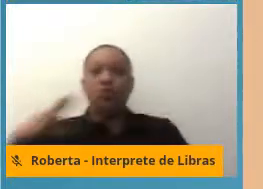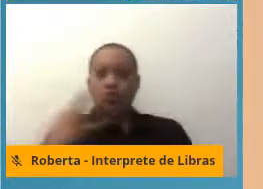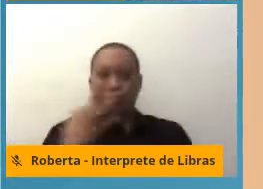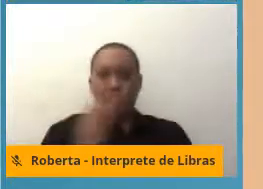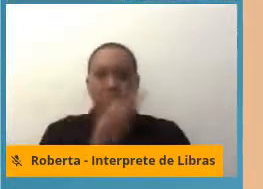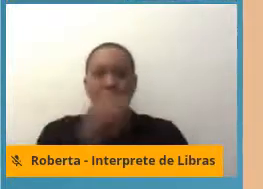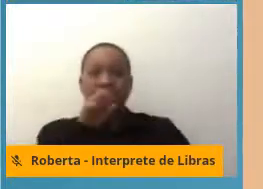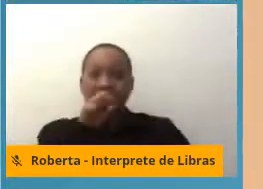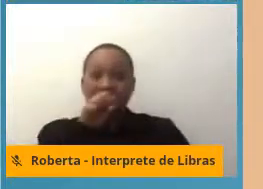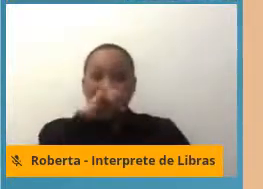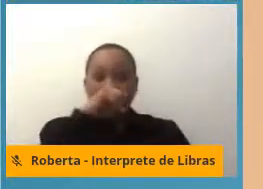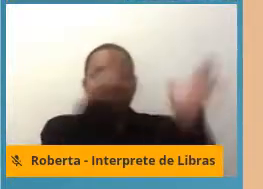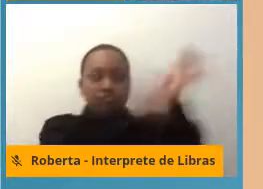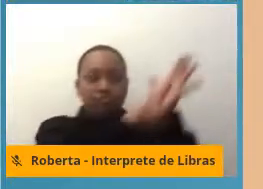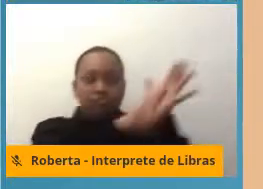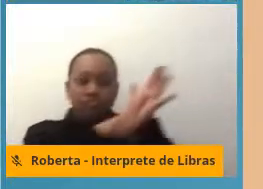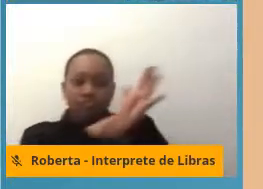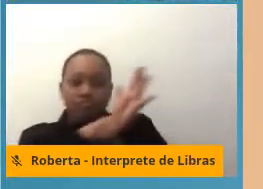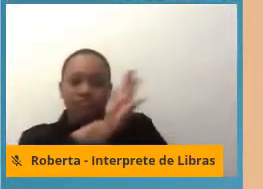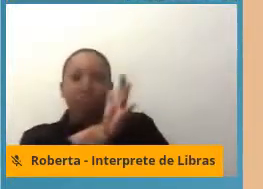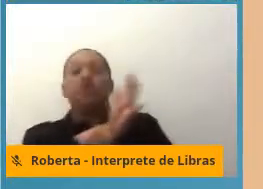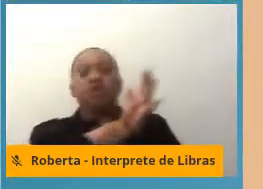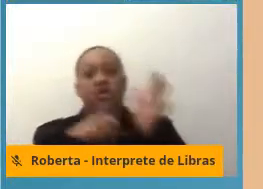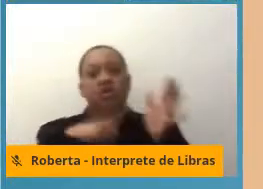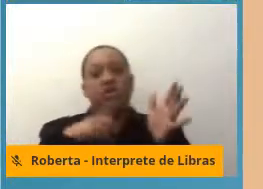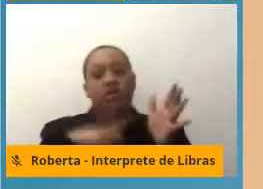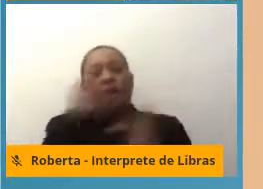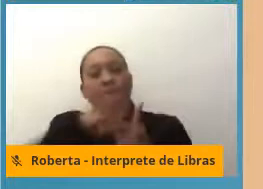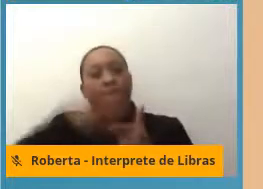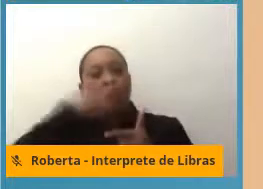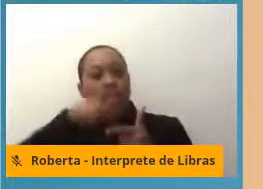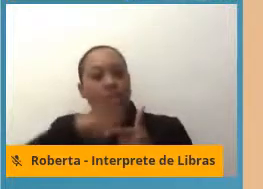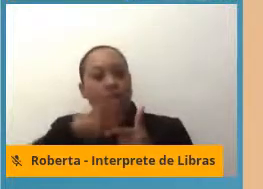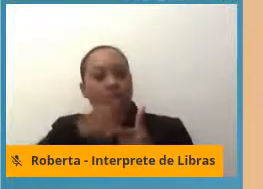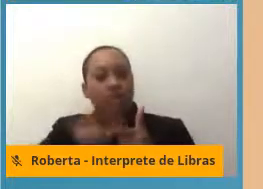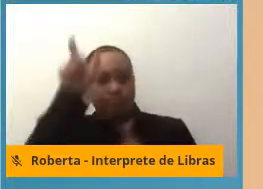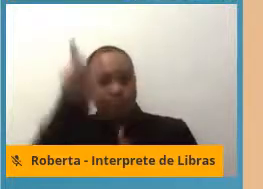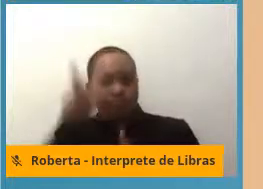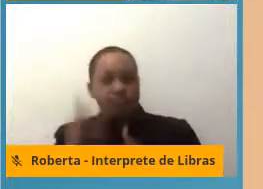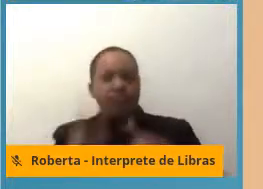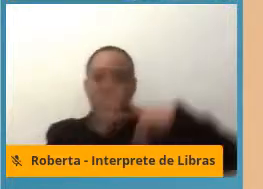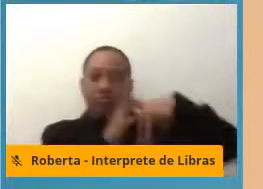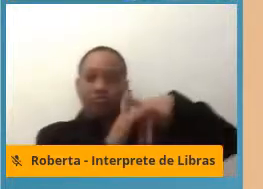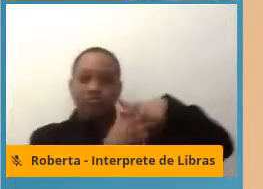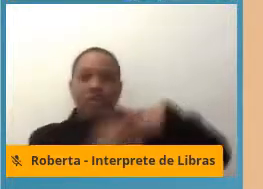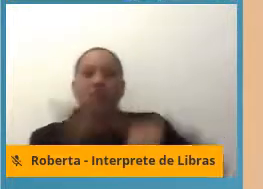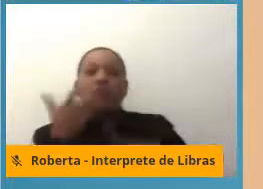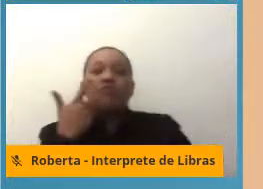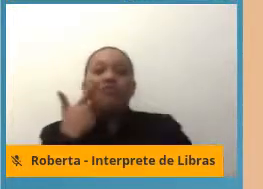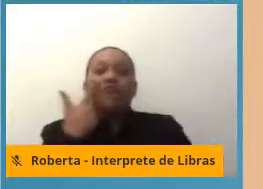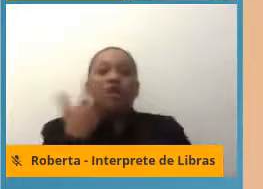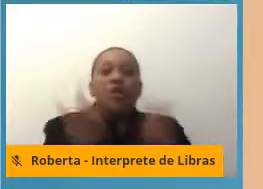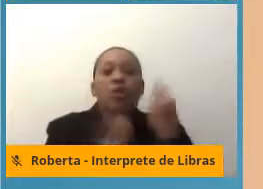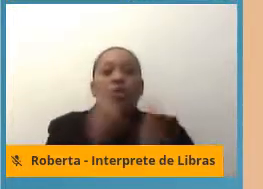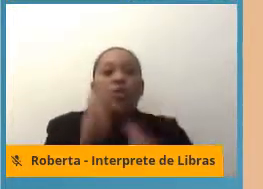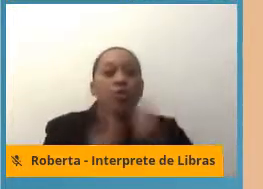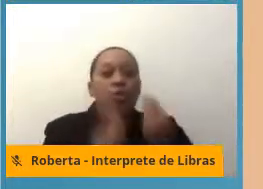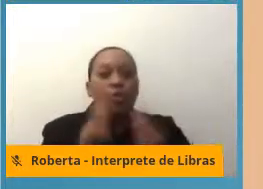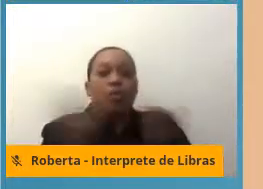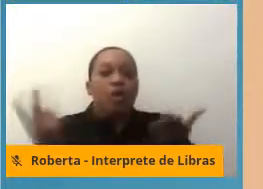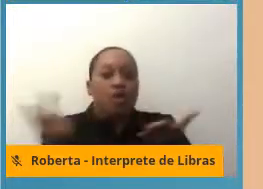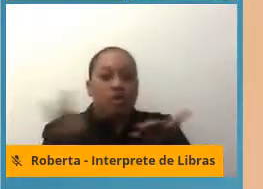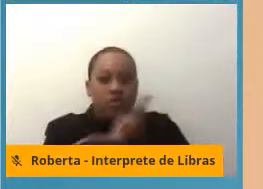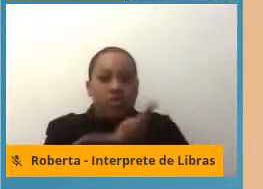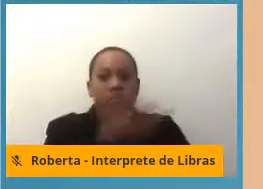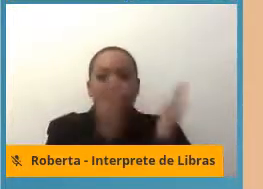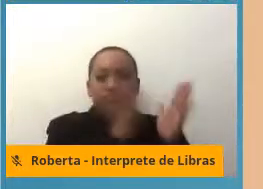descartar esse kit, porque tem algum problema com ele. Claro que eu vou testar para ver se isso acontece com os outros cassetezinhos. Mas, assim, o